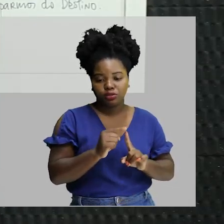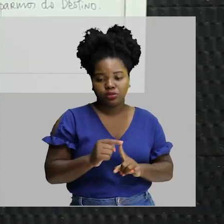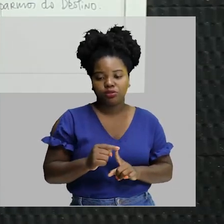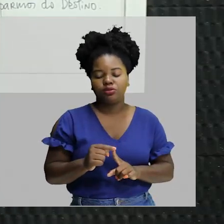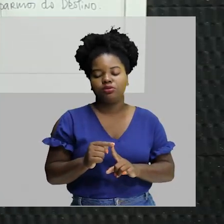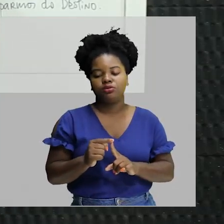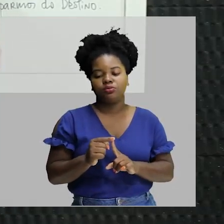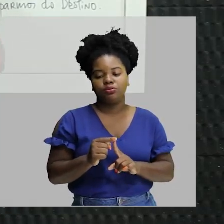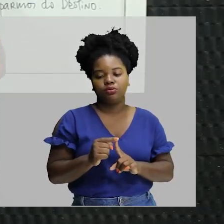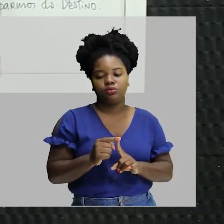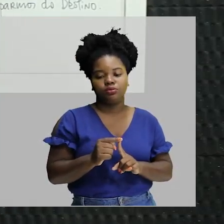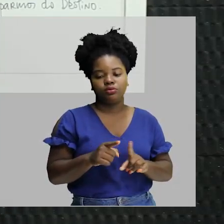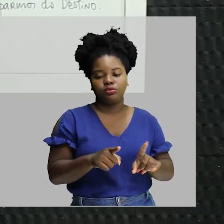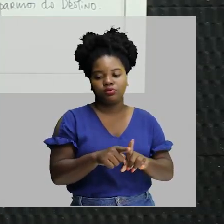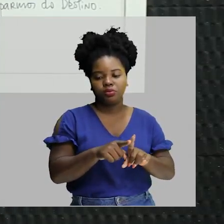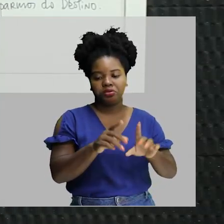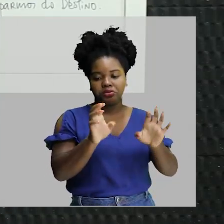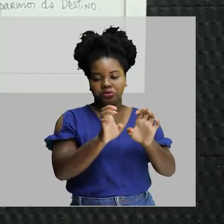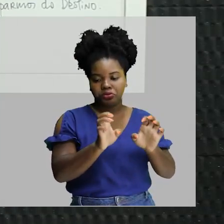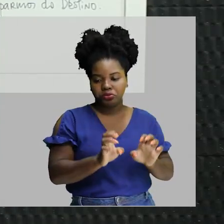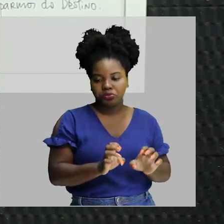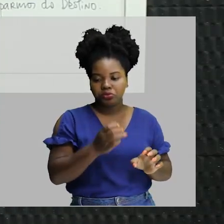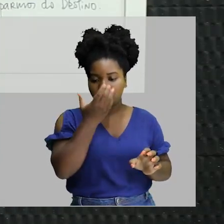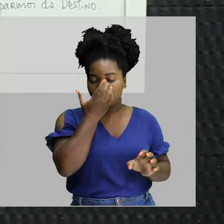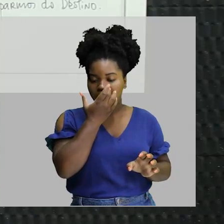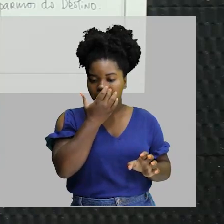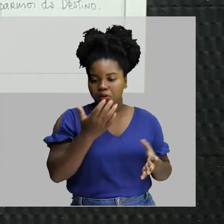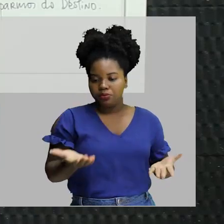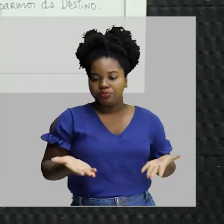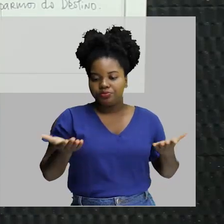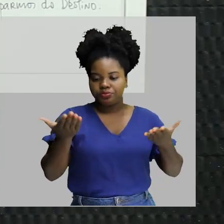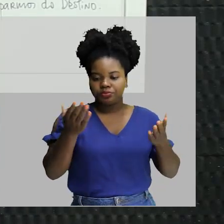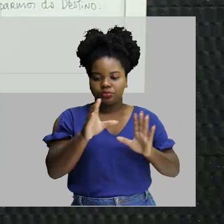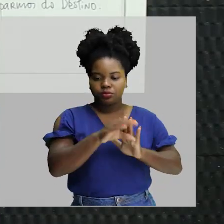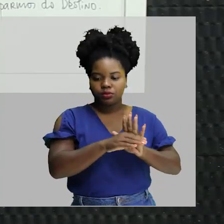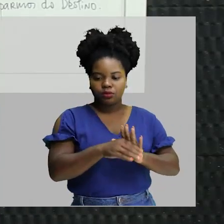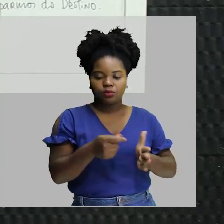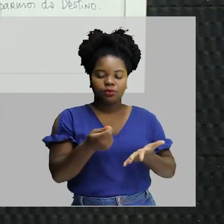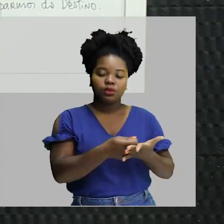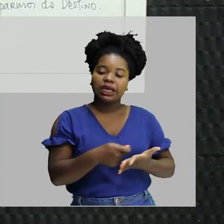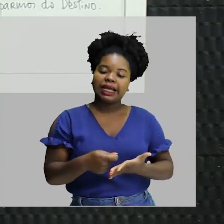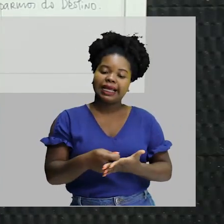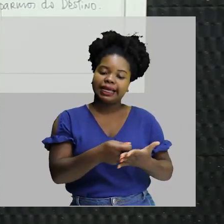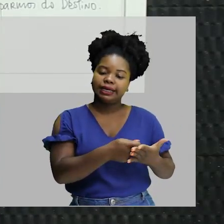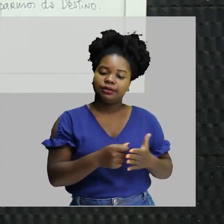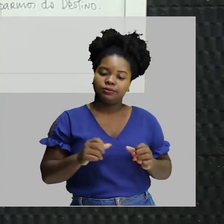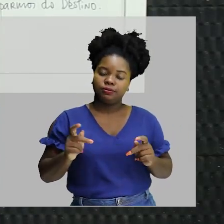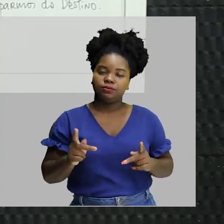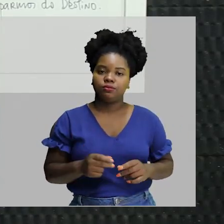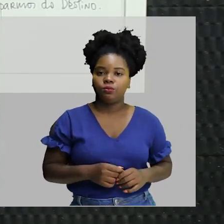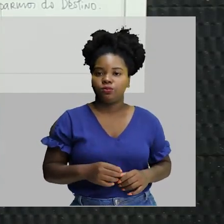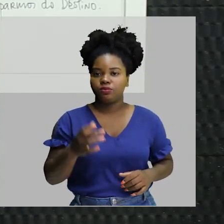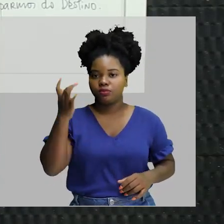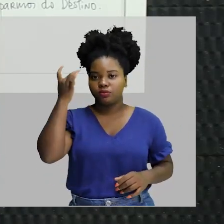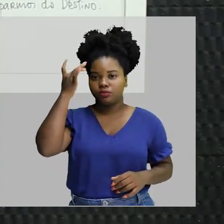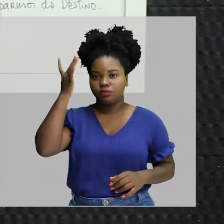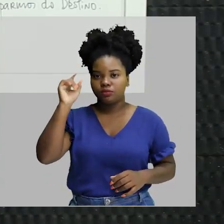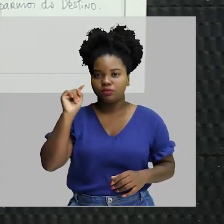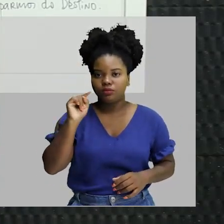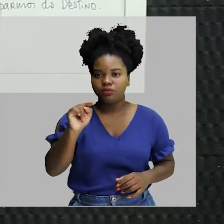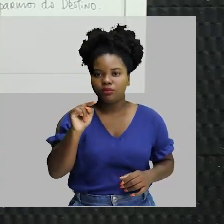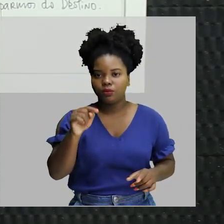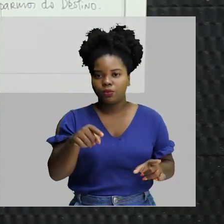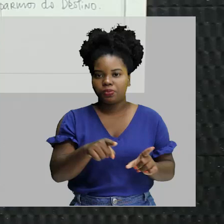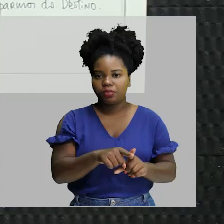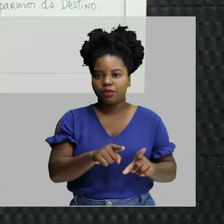elementos, estruturas que constituem o conceito de determinismo. Tá? É muito fácil você